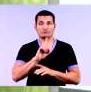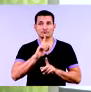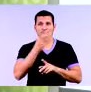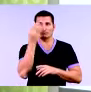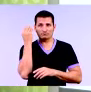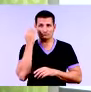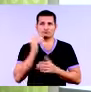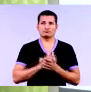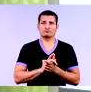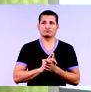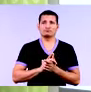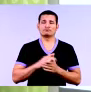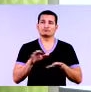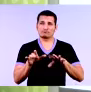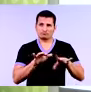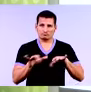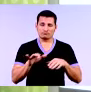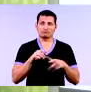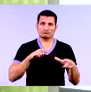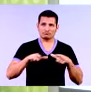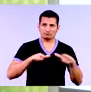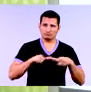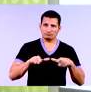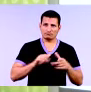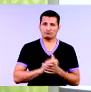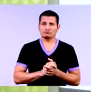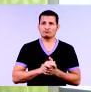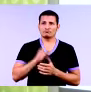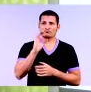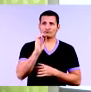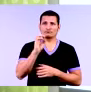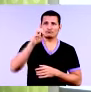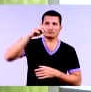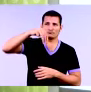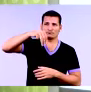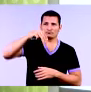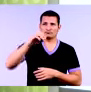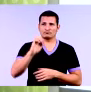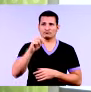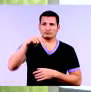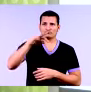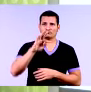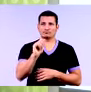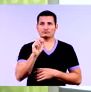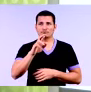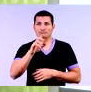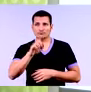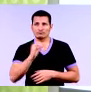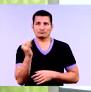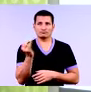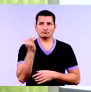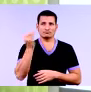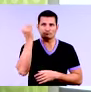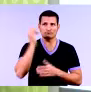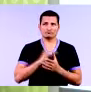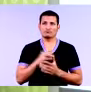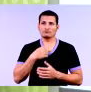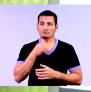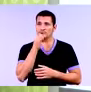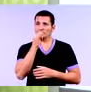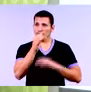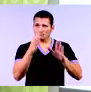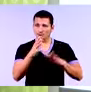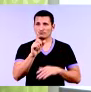com o programa, com a programação, comentar é extremamente importante. Como eu disse, é